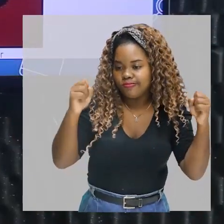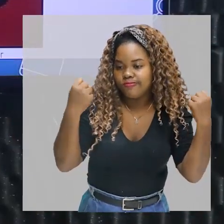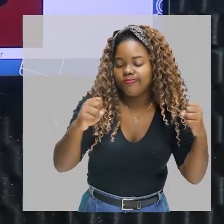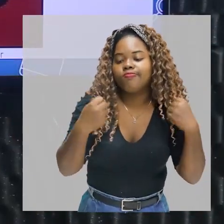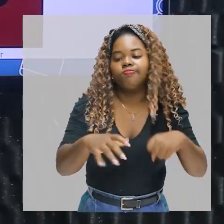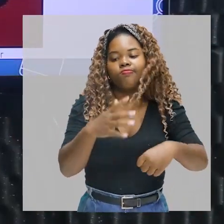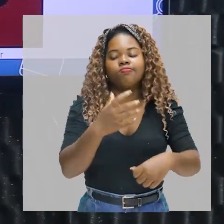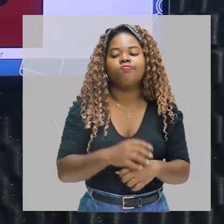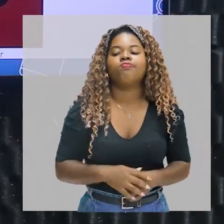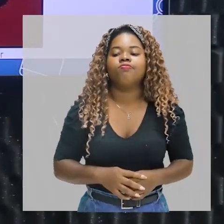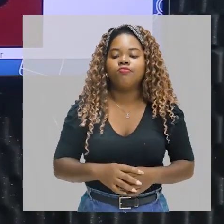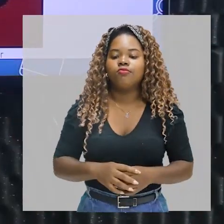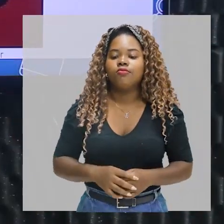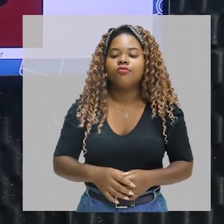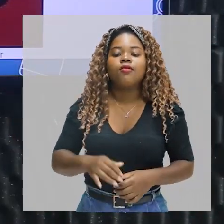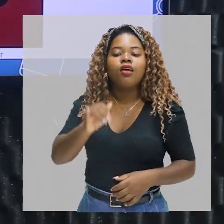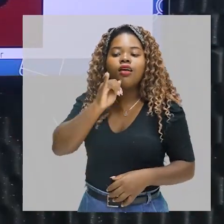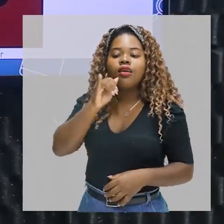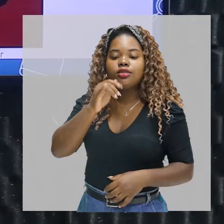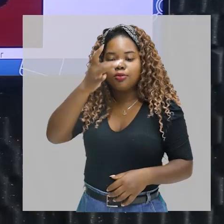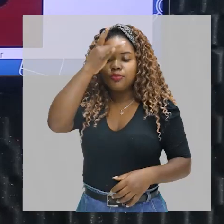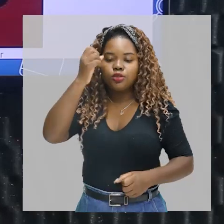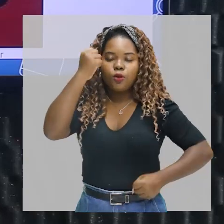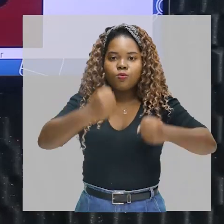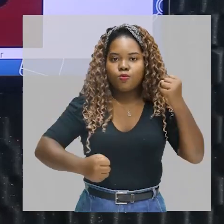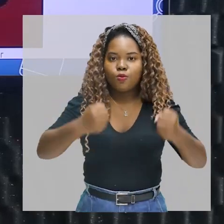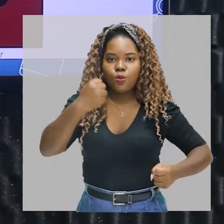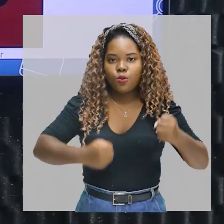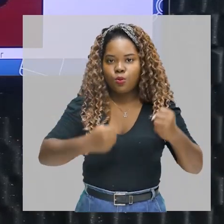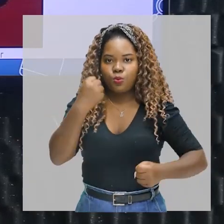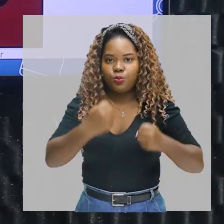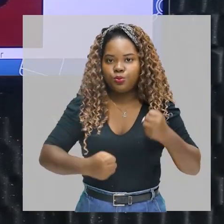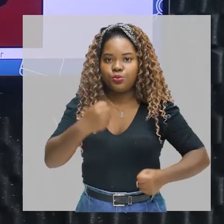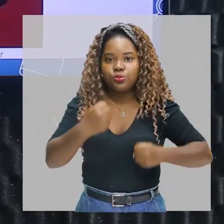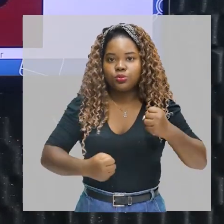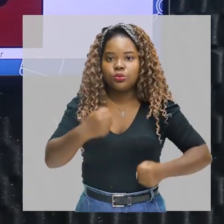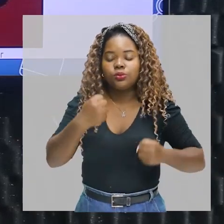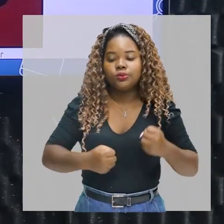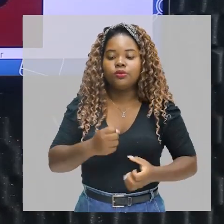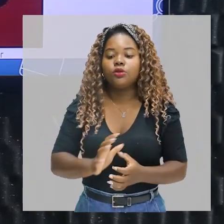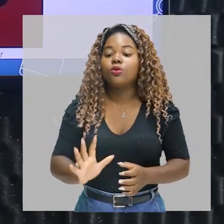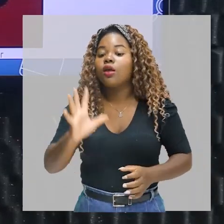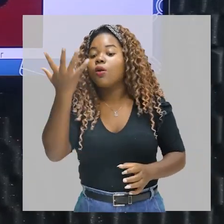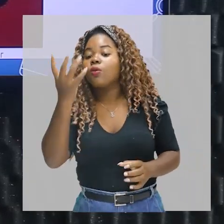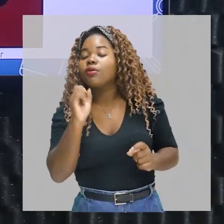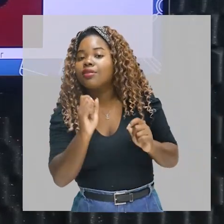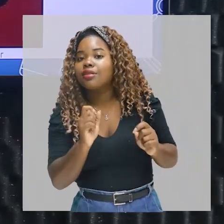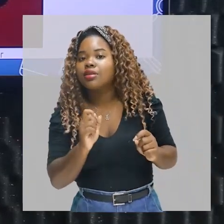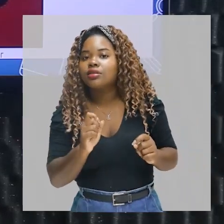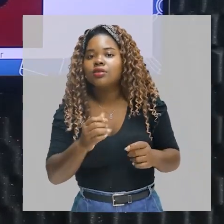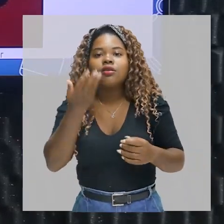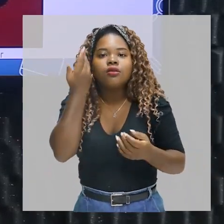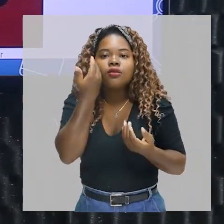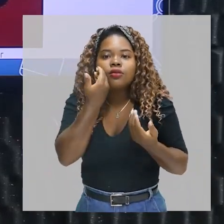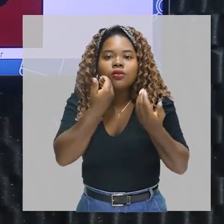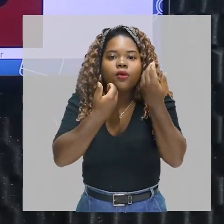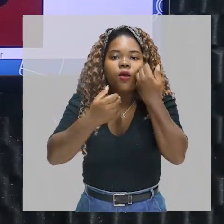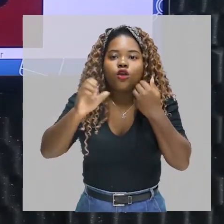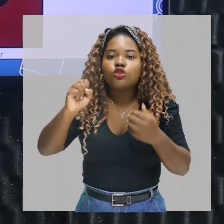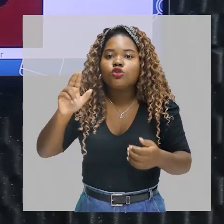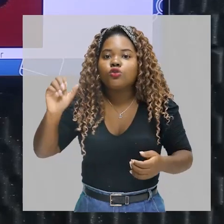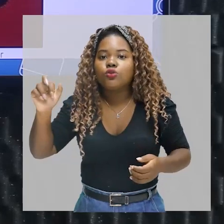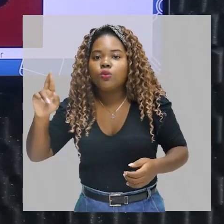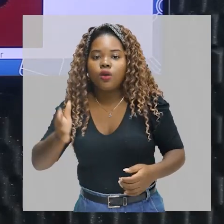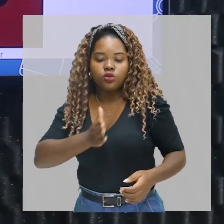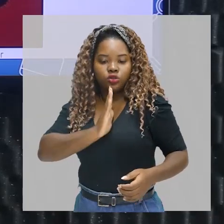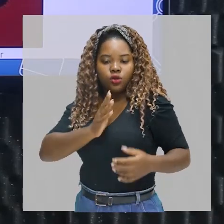O indivíduo começou a correr, ele está correndo. O que acontece? Ele vai começar a suar, o seu coração vai